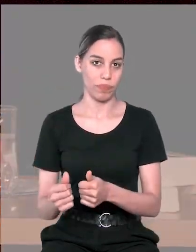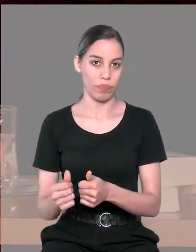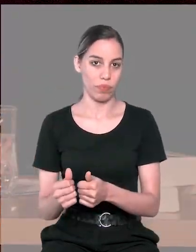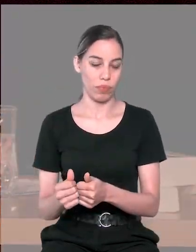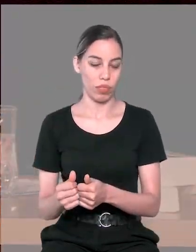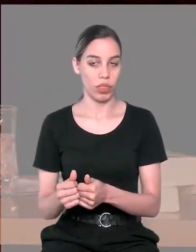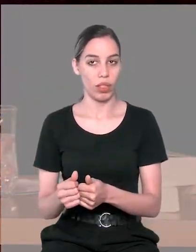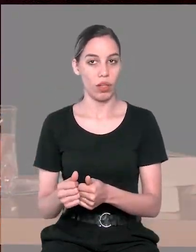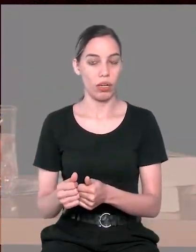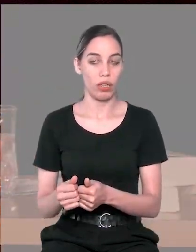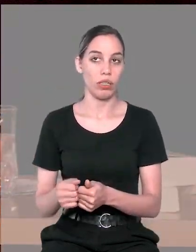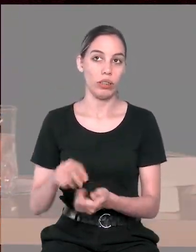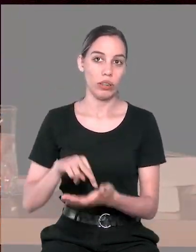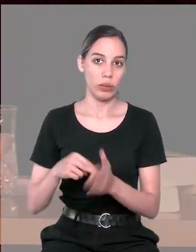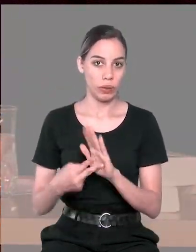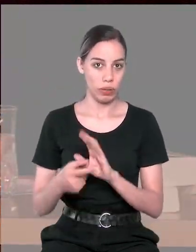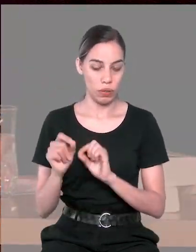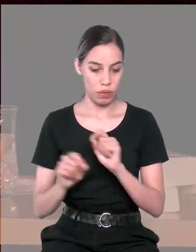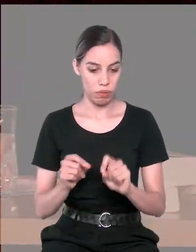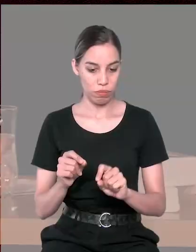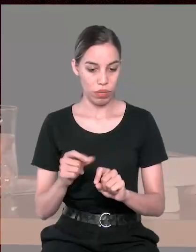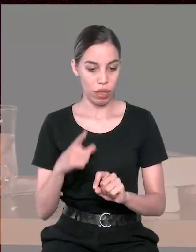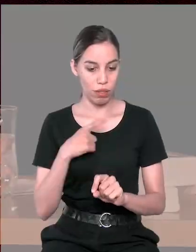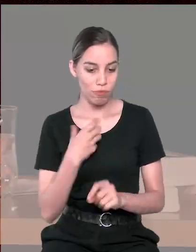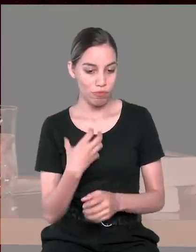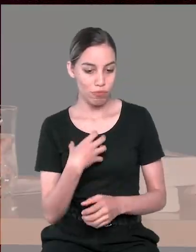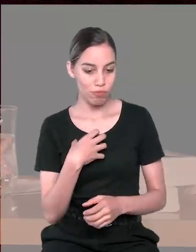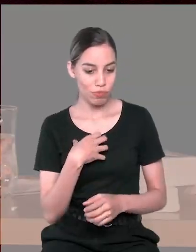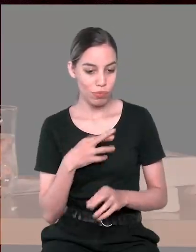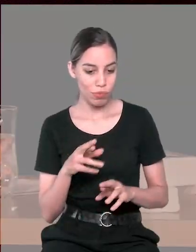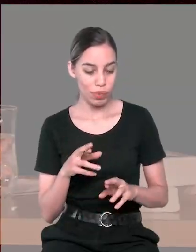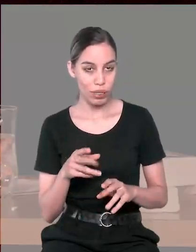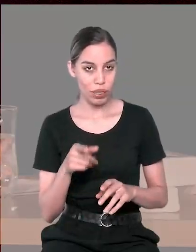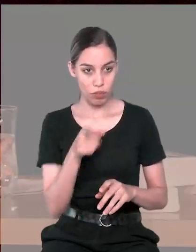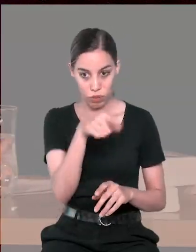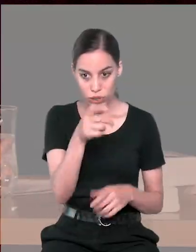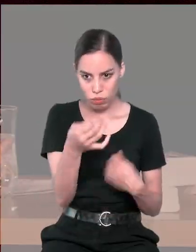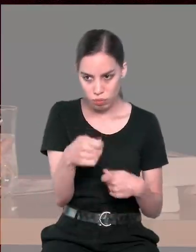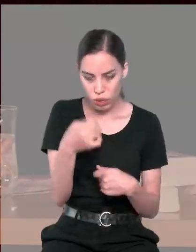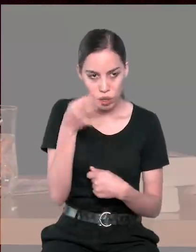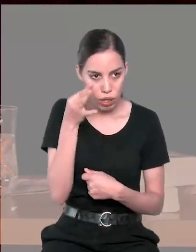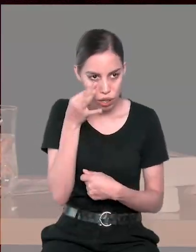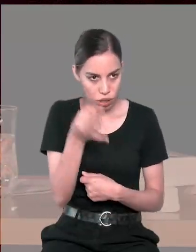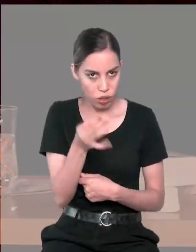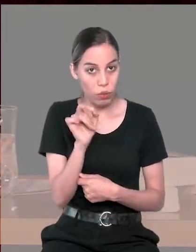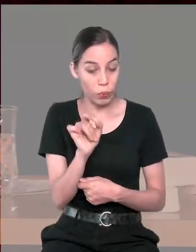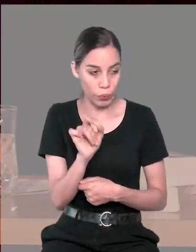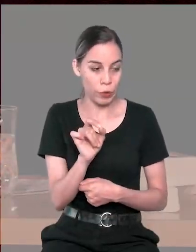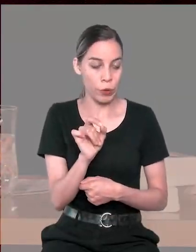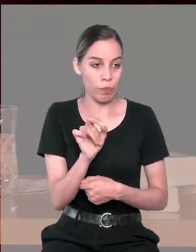Ou seja, nós temos um jogo aqui. E é isso que eu queria chamar a atenção de vocês, é